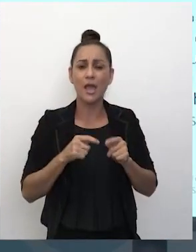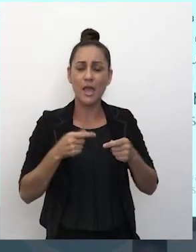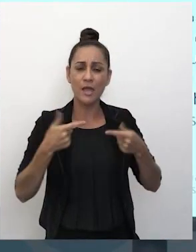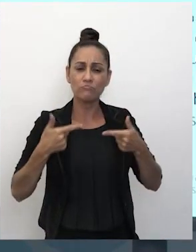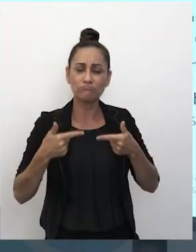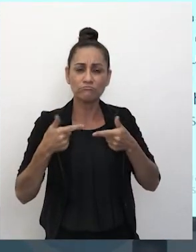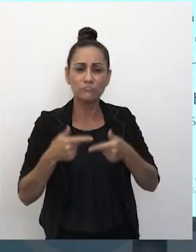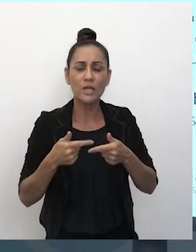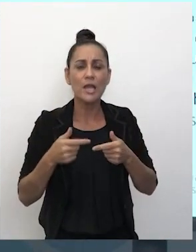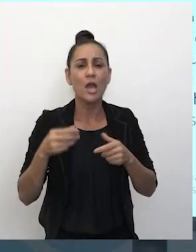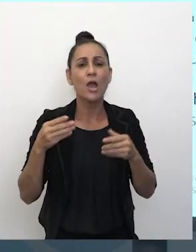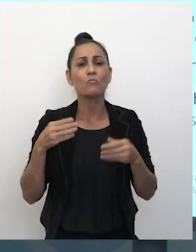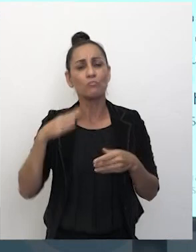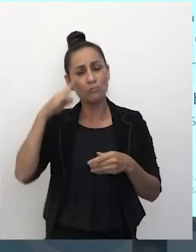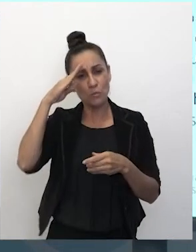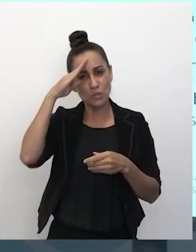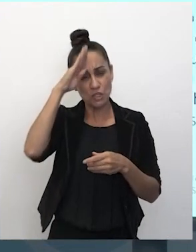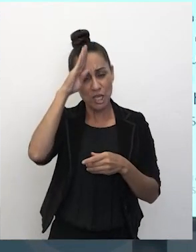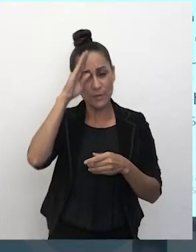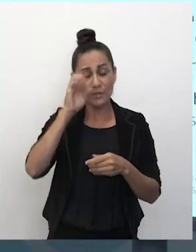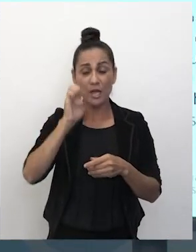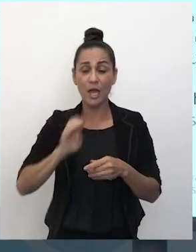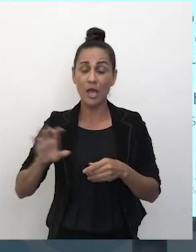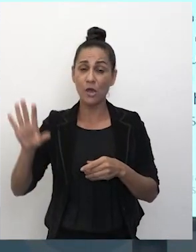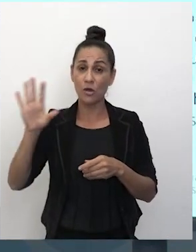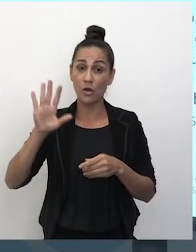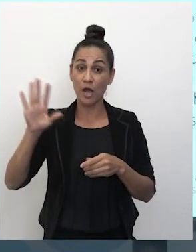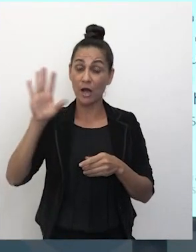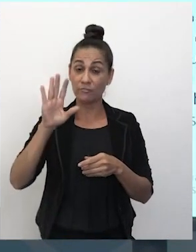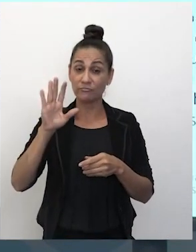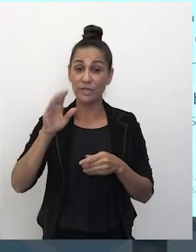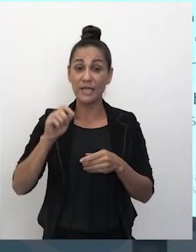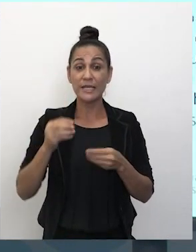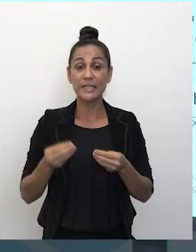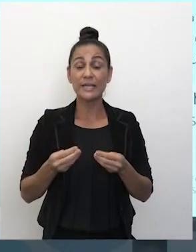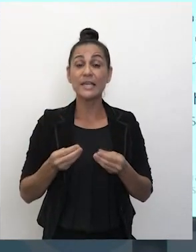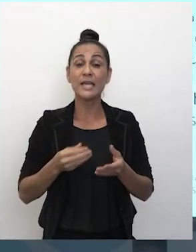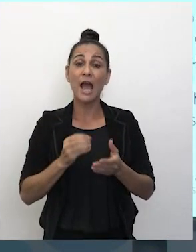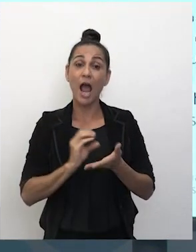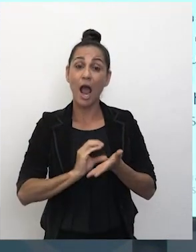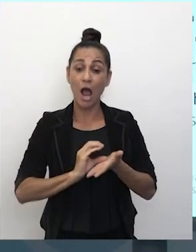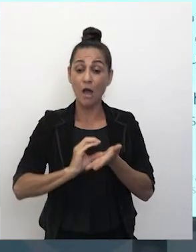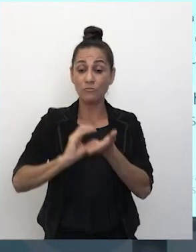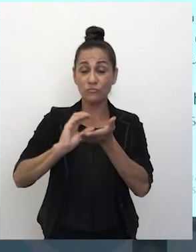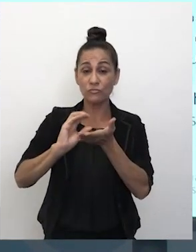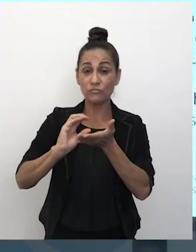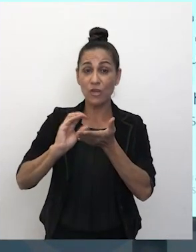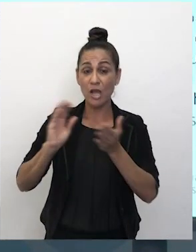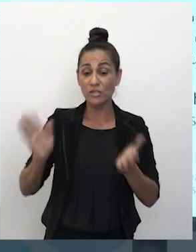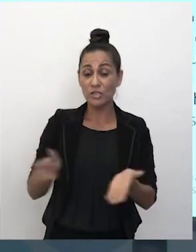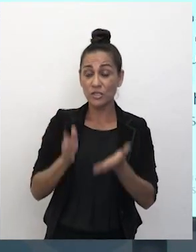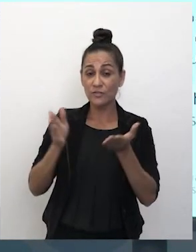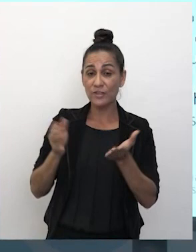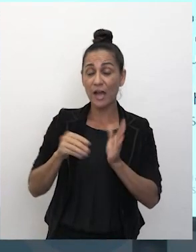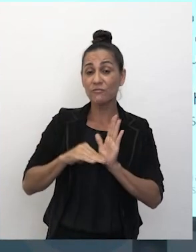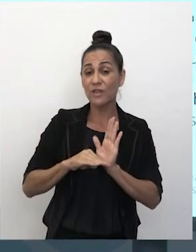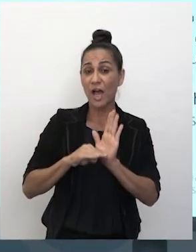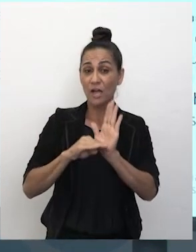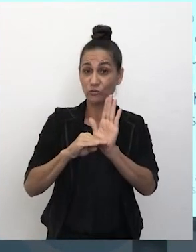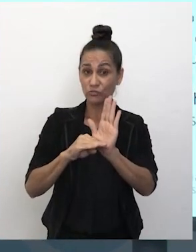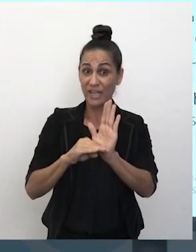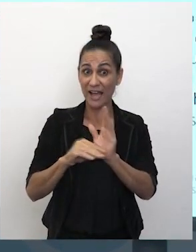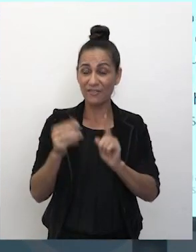em algumas monarquias da Europa, que patrocinavam o trabalho dos artistas, né? Muitos artistas eram